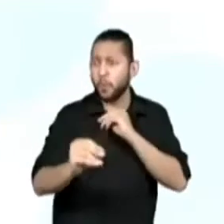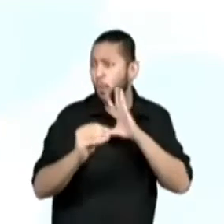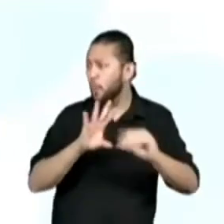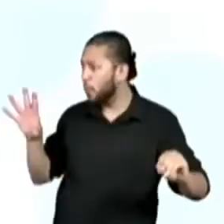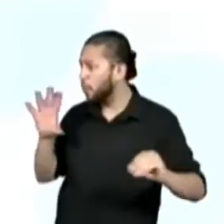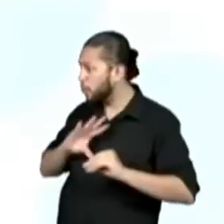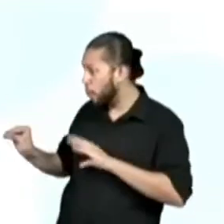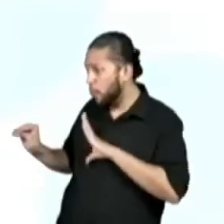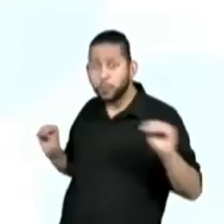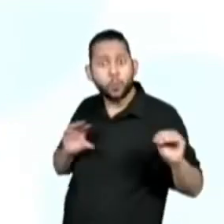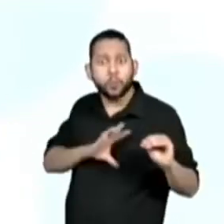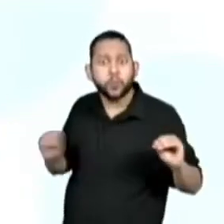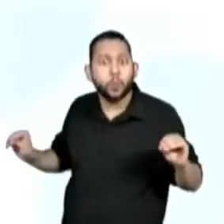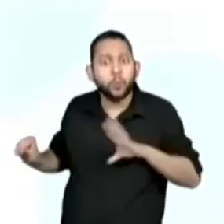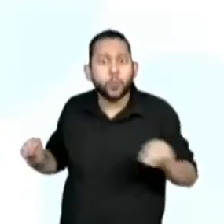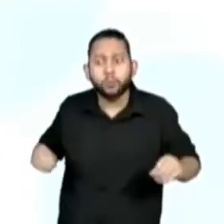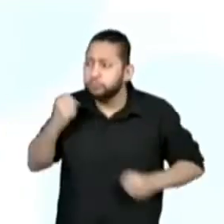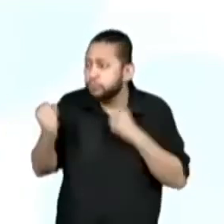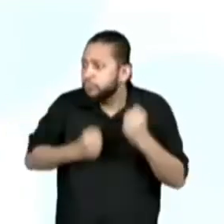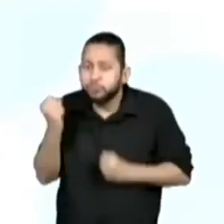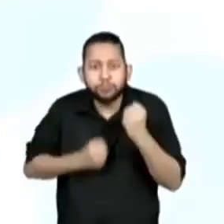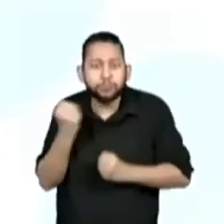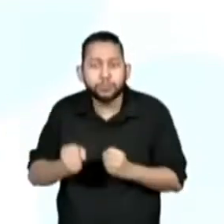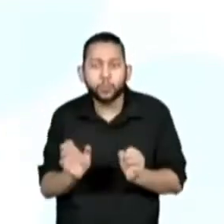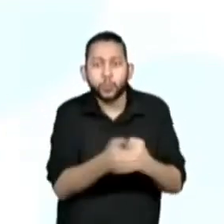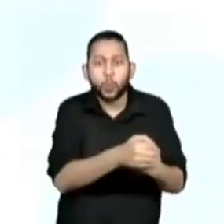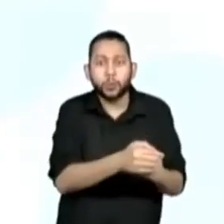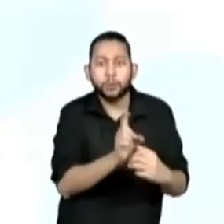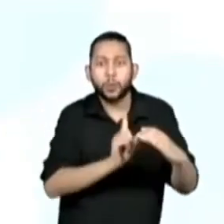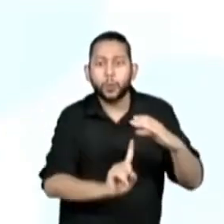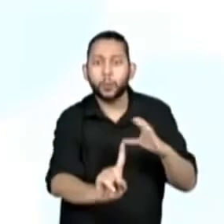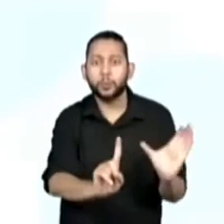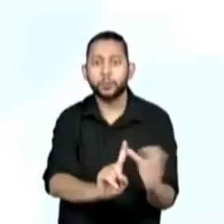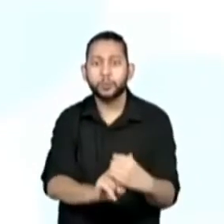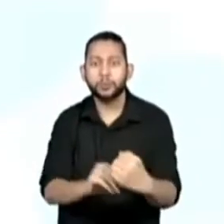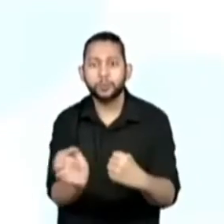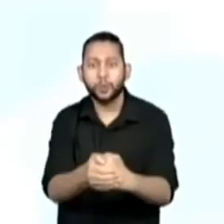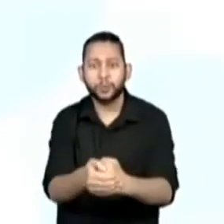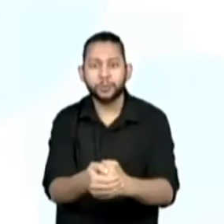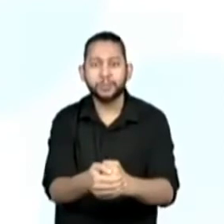as palavras. Quais foram as palavras que